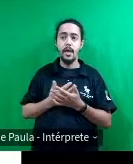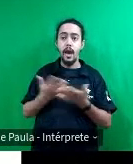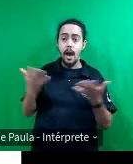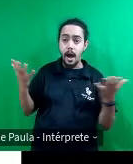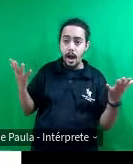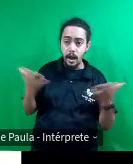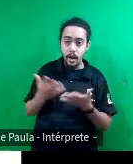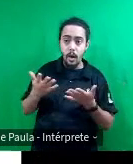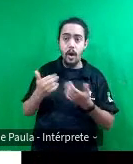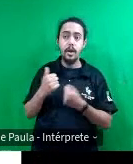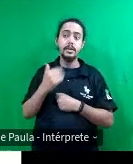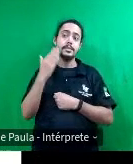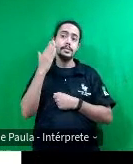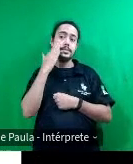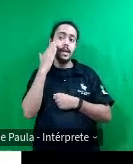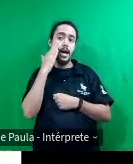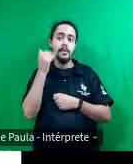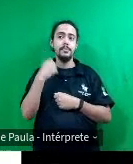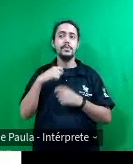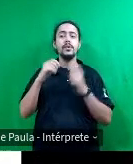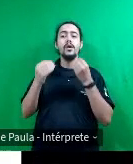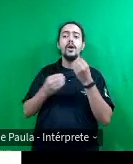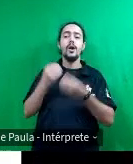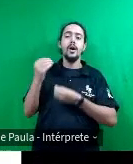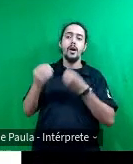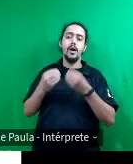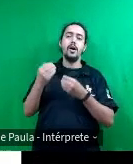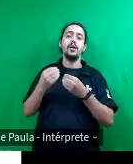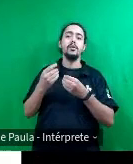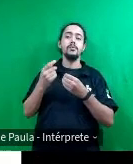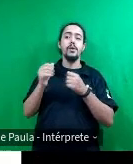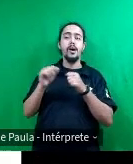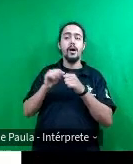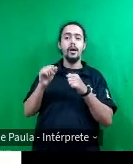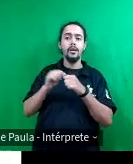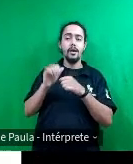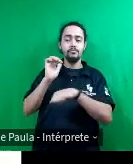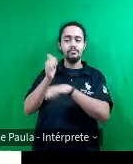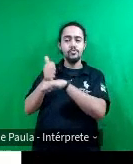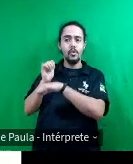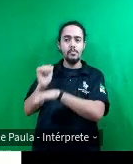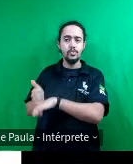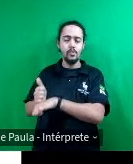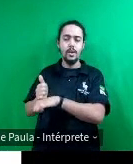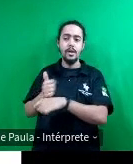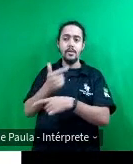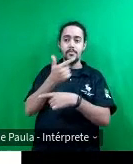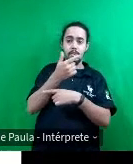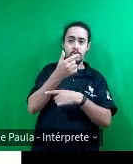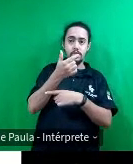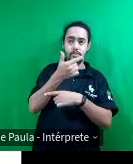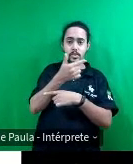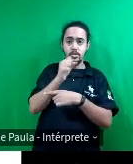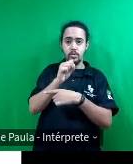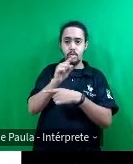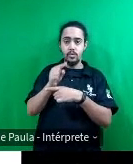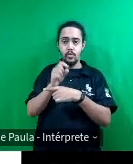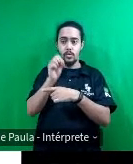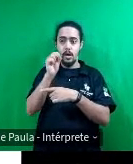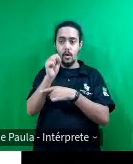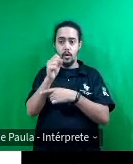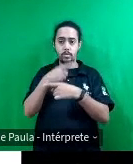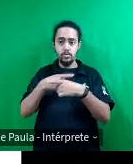aqui, multiplico cruzado, né? I é V sobre R. 28,8 volts